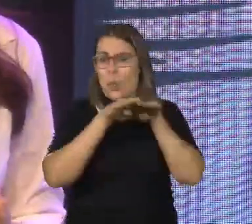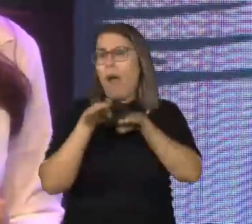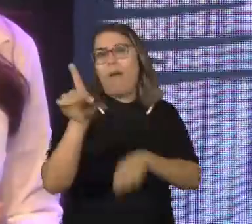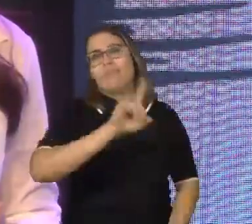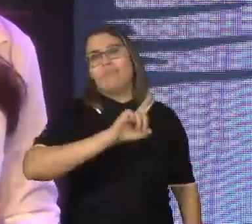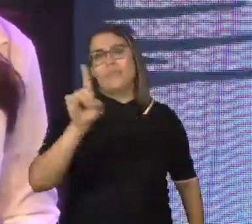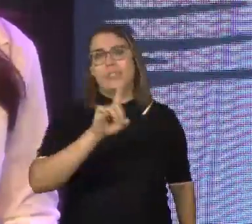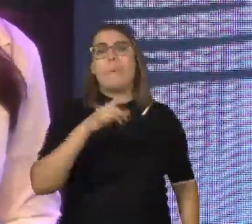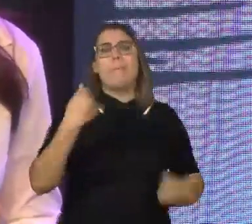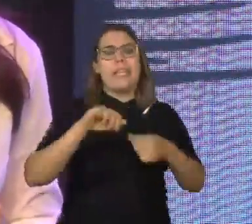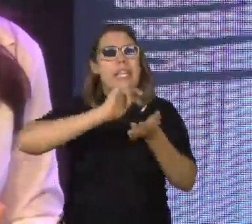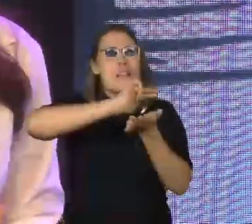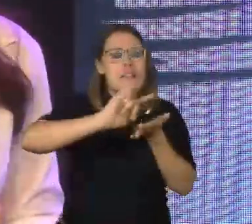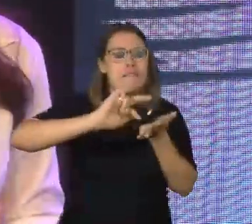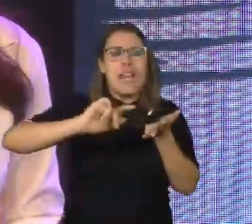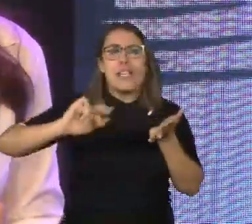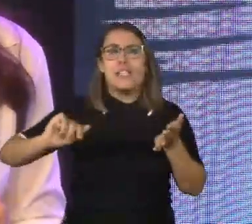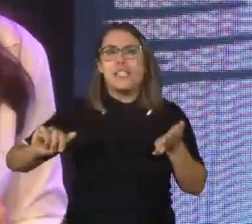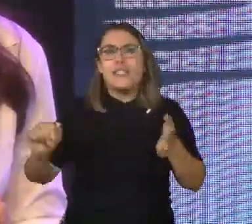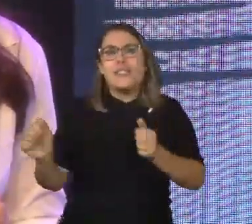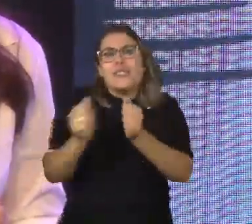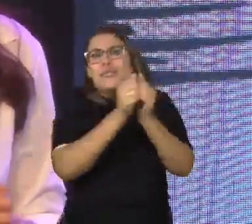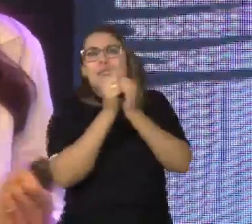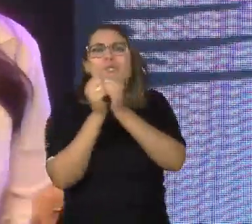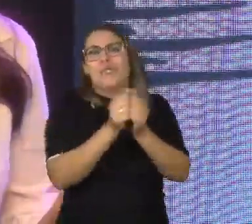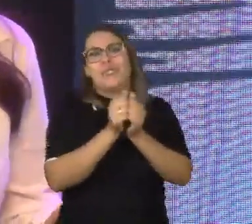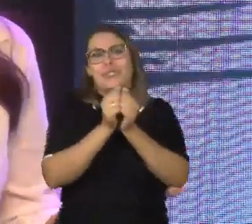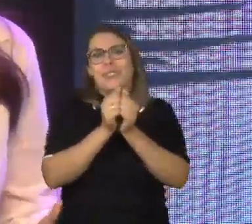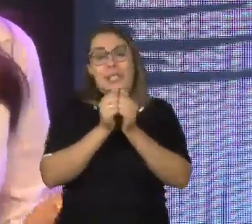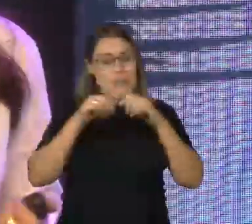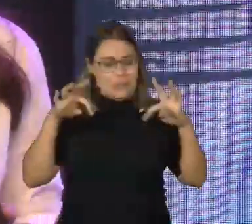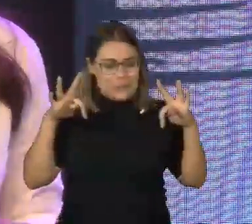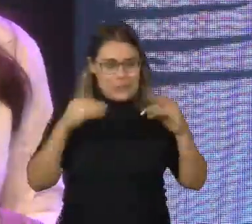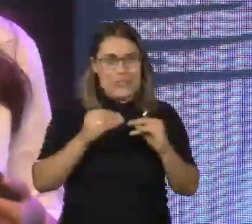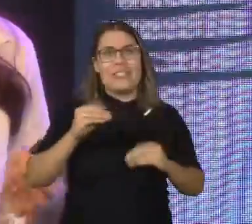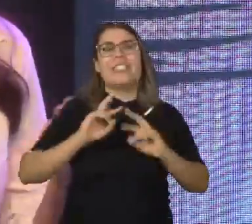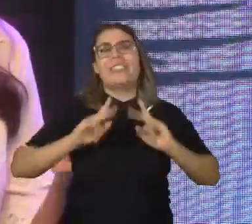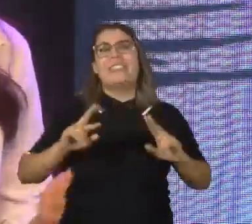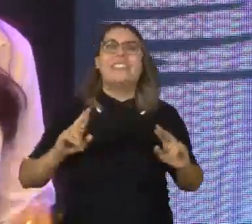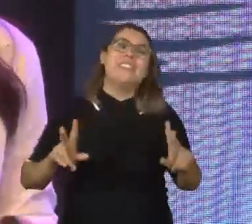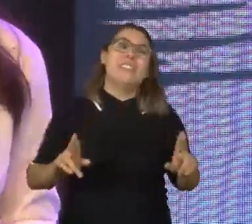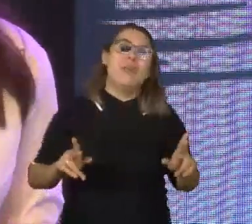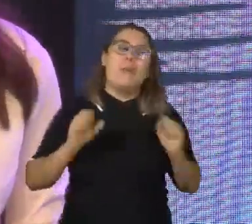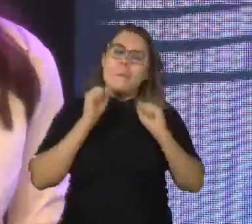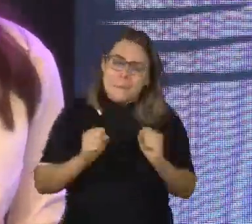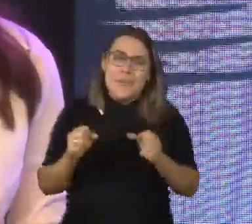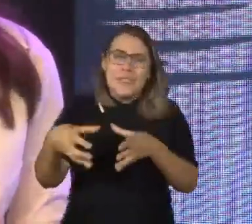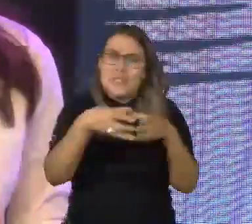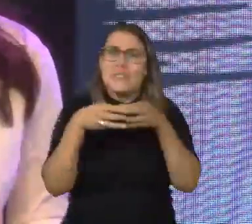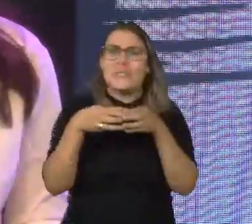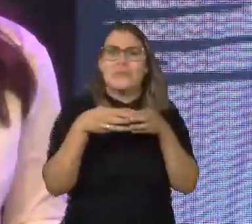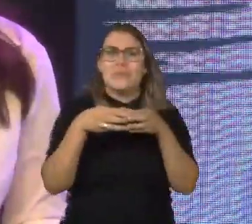é heterogênea. E o que isso significa? Que todas as diferenças podem estar dentro daquele